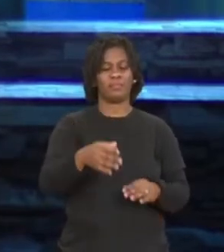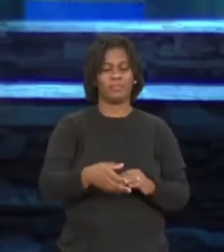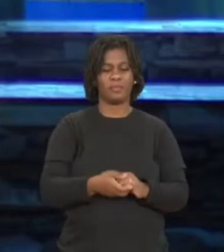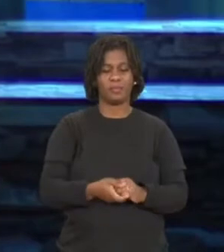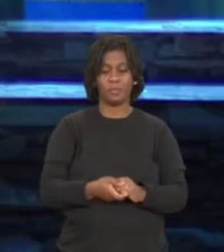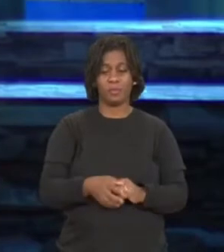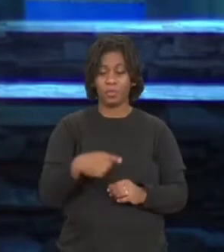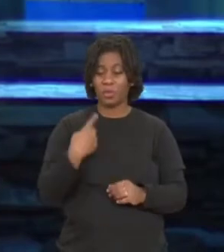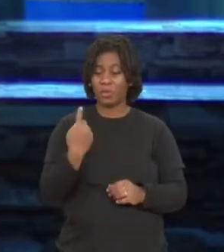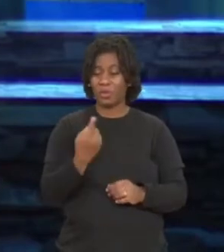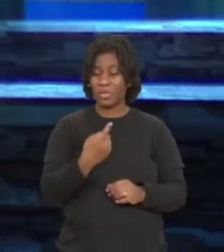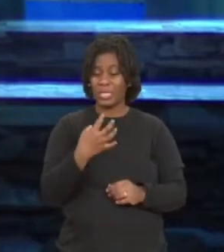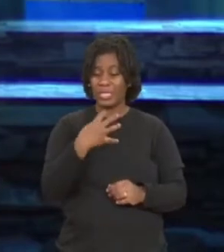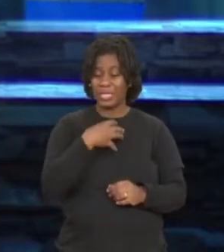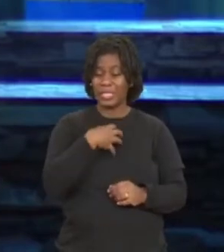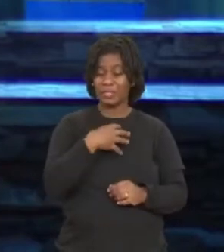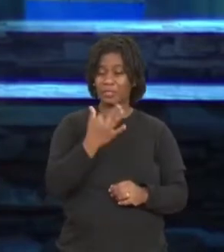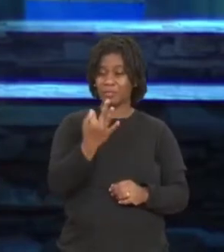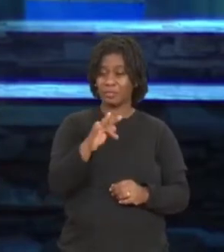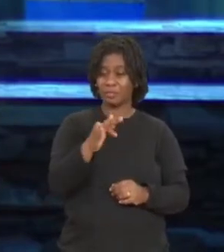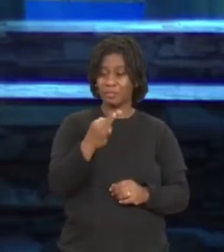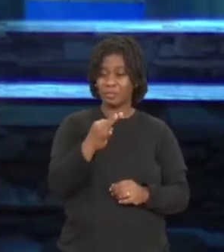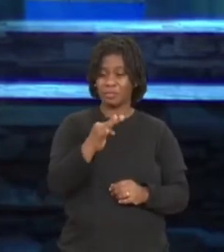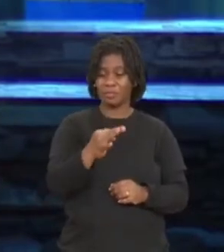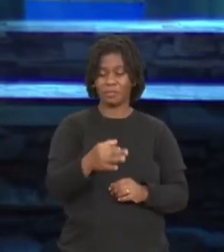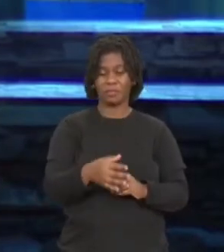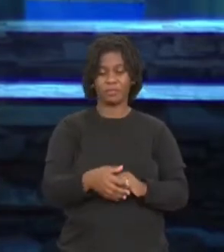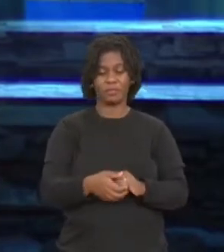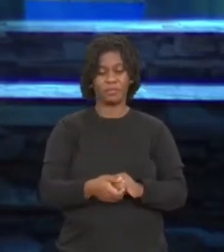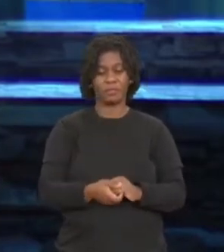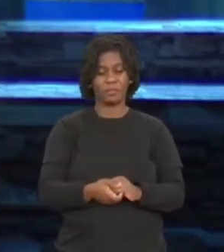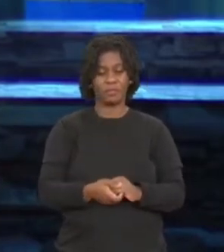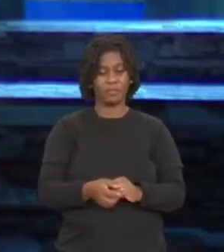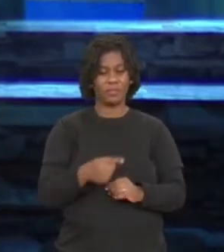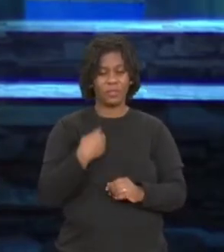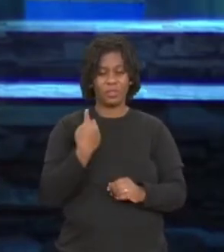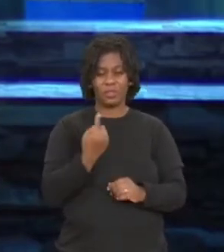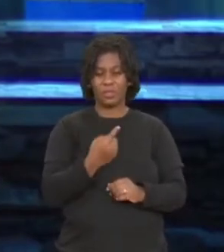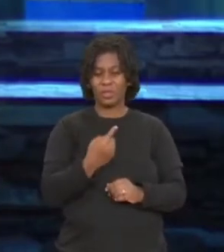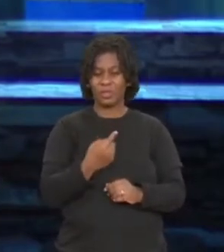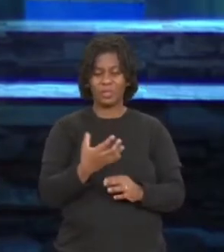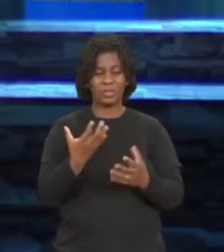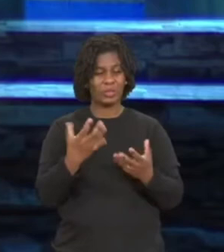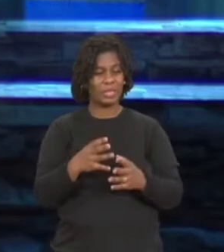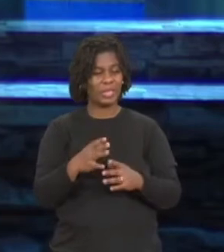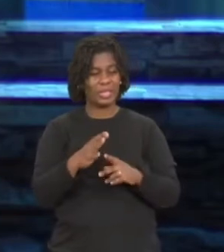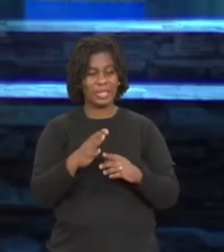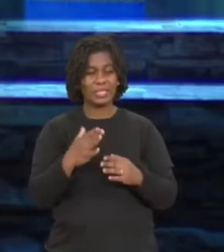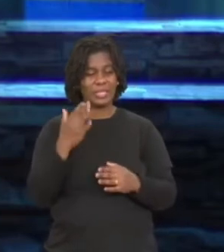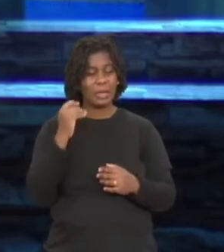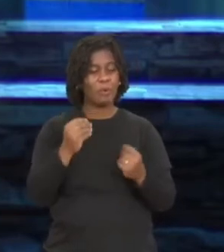Quando a gente sente uma dor, a gente não quer saber como está o cabelo,